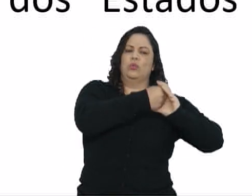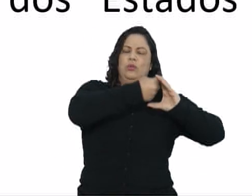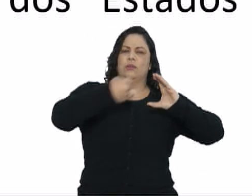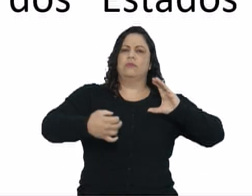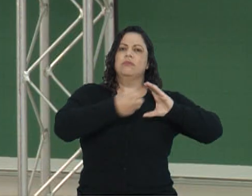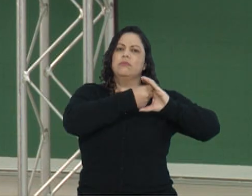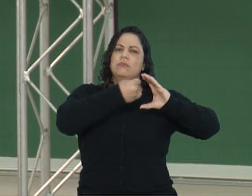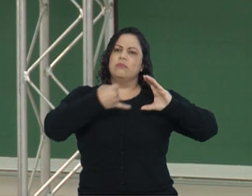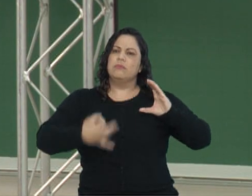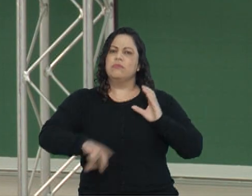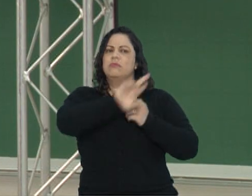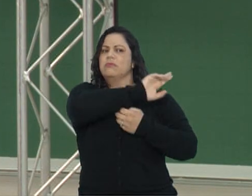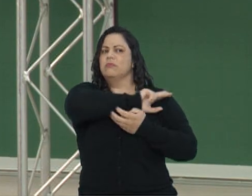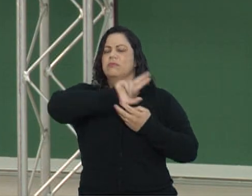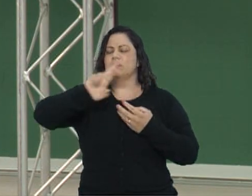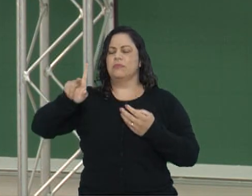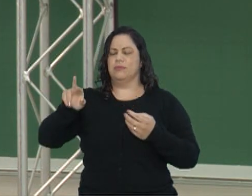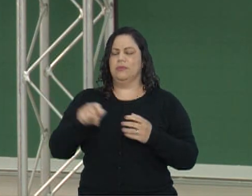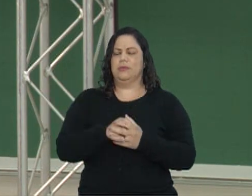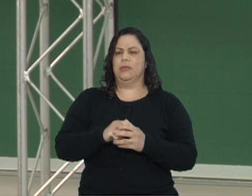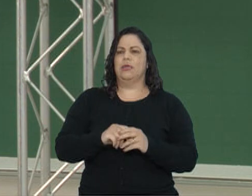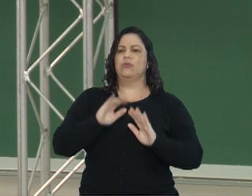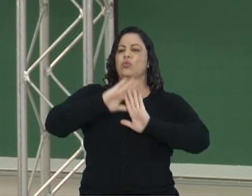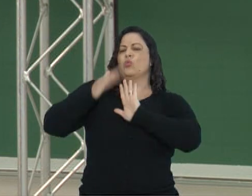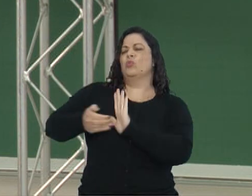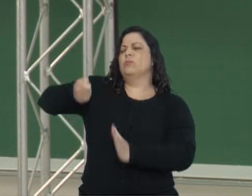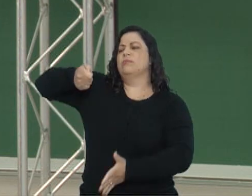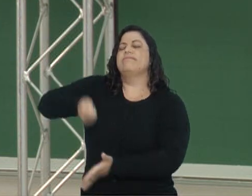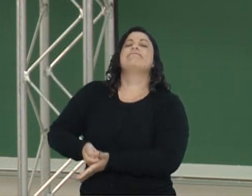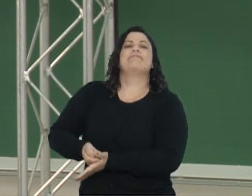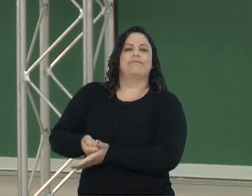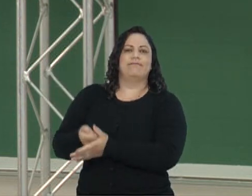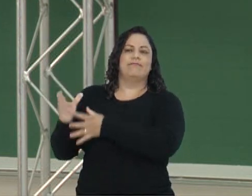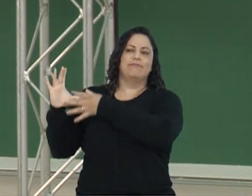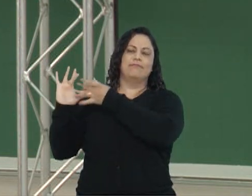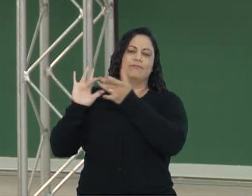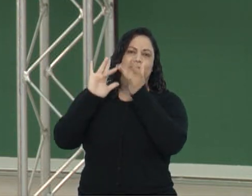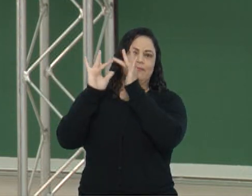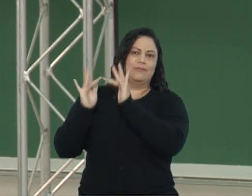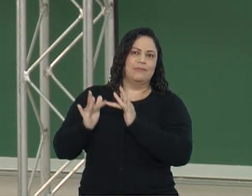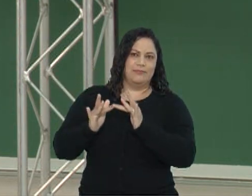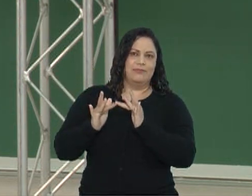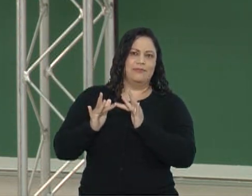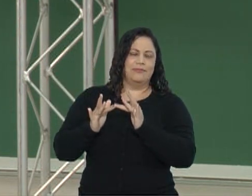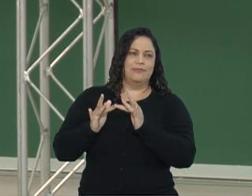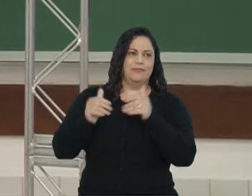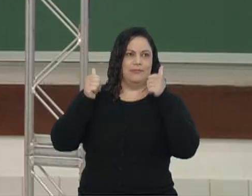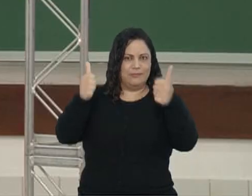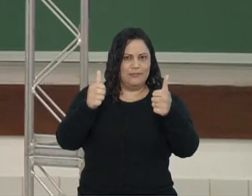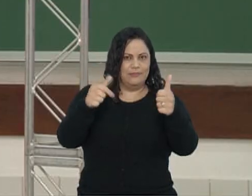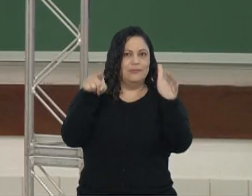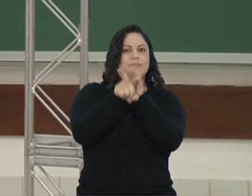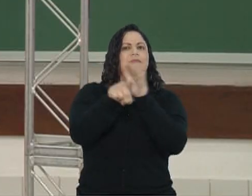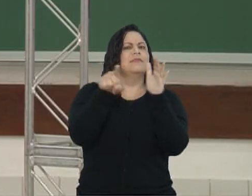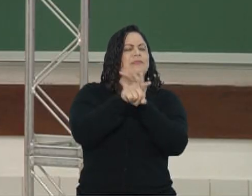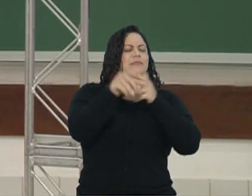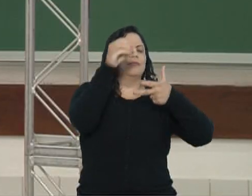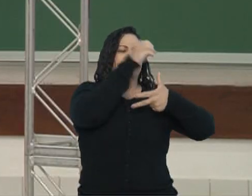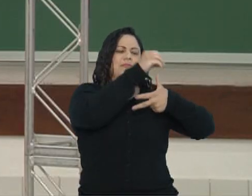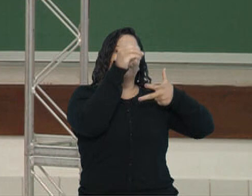Estados totalitários. Bacana? Fazendo sempre esse link. Vamos lá? Vamos responder uma questão do